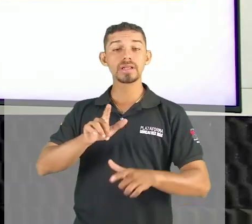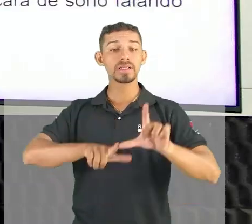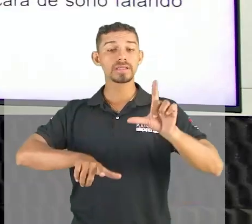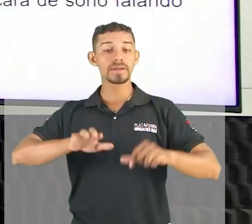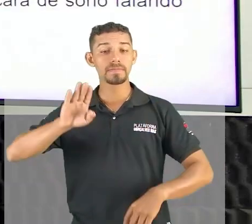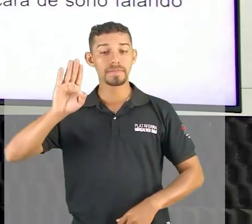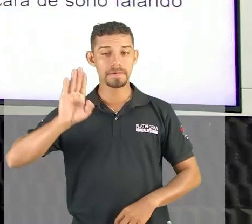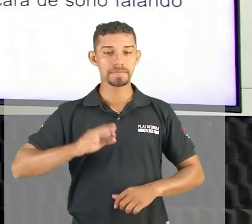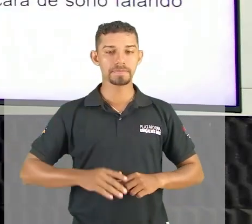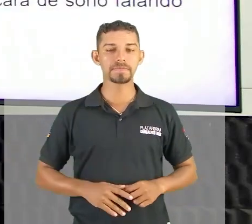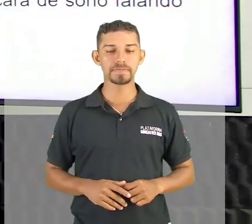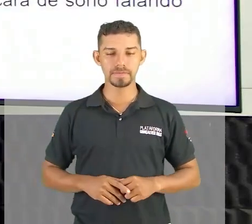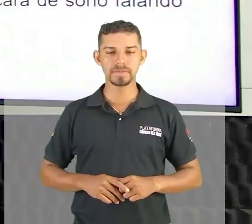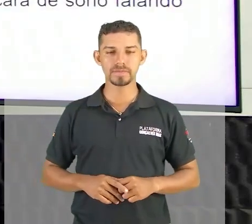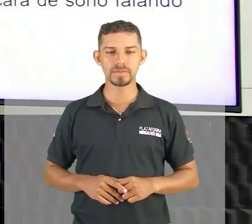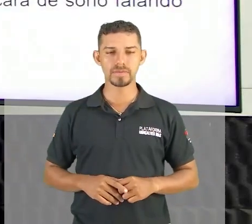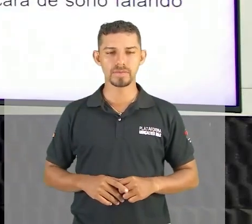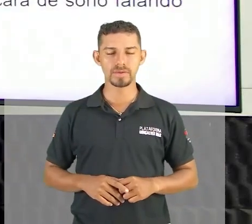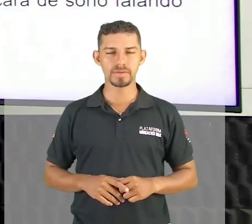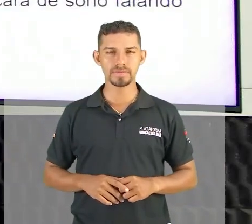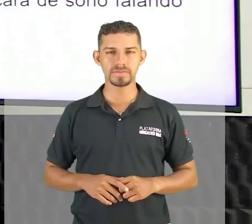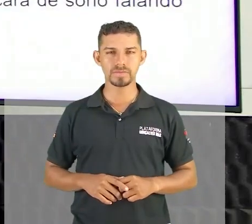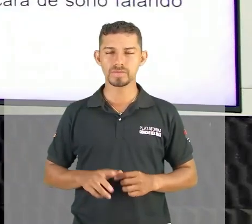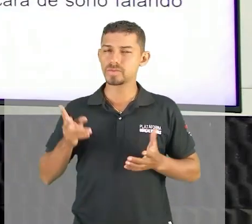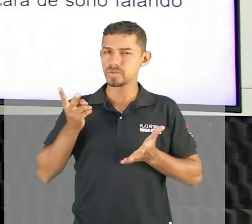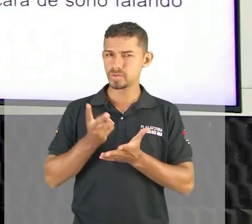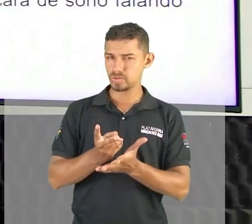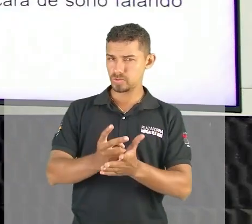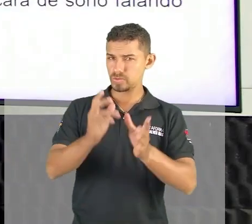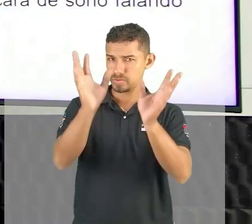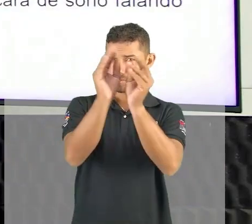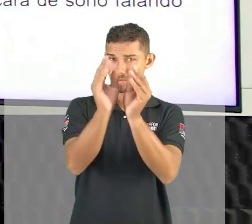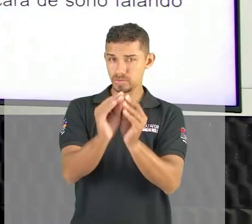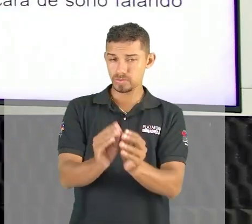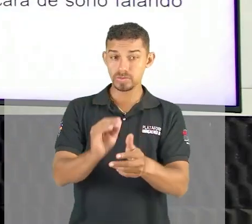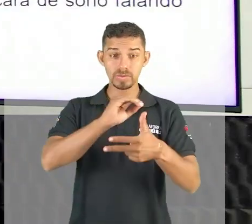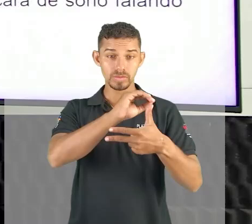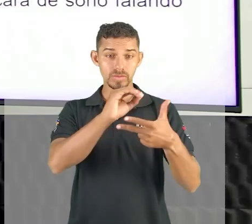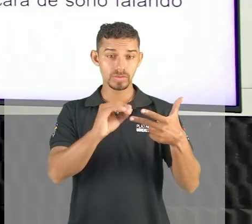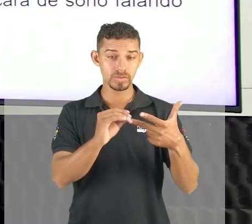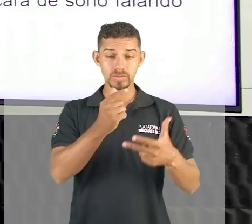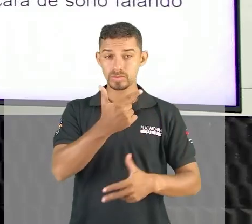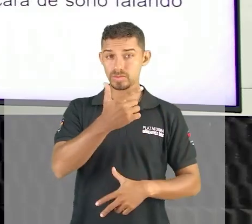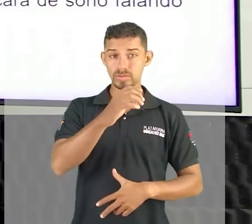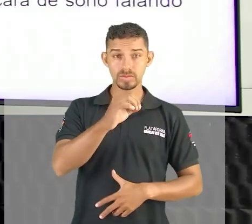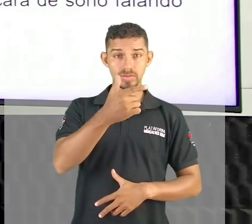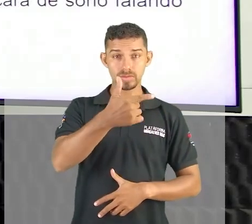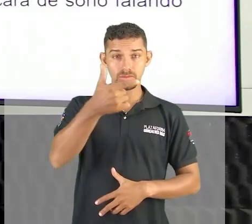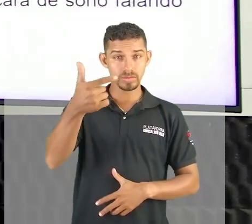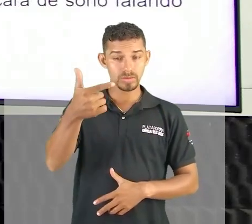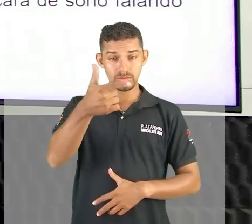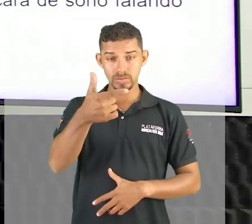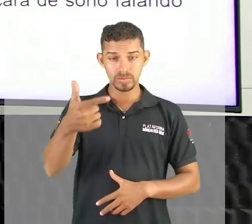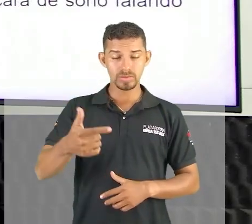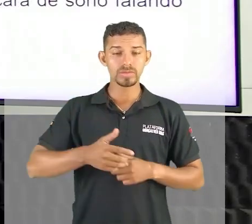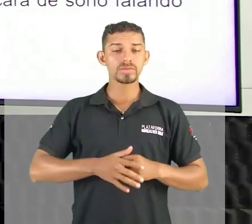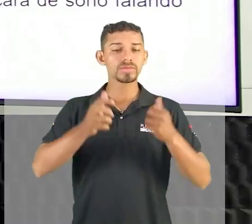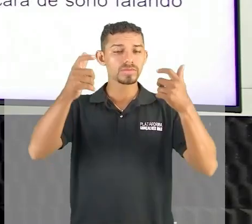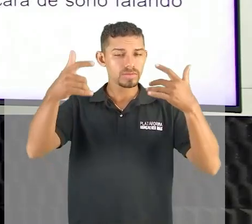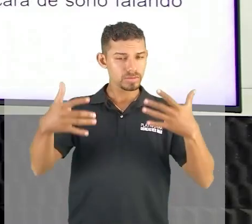continuar a nossa revisão com a questão do Enem 2022 é uma questão bem legal eh tratando da variação